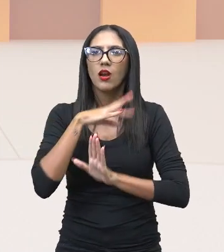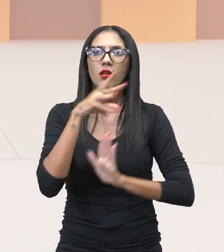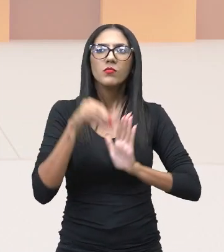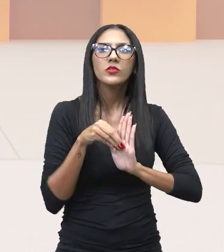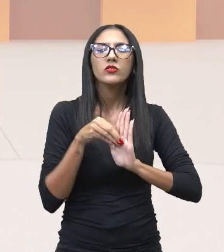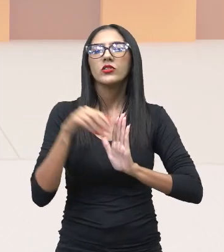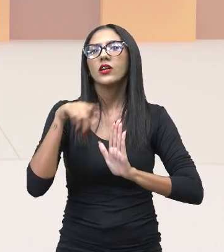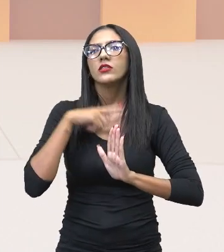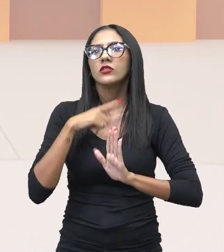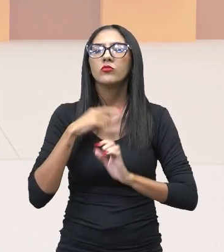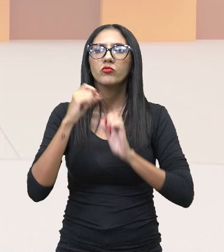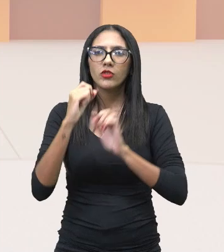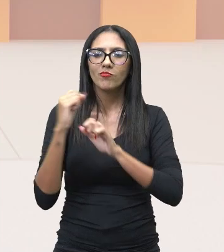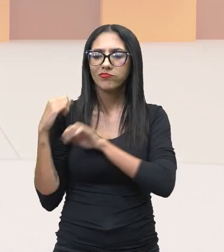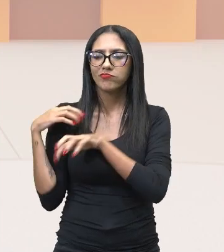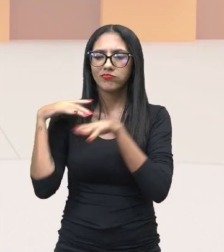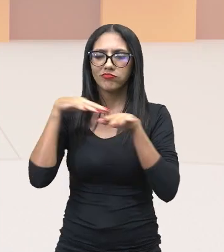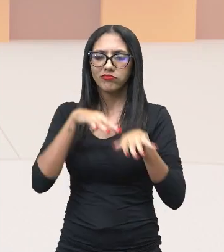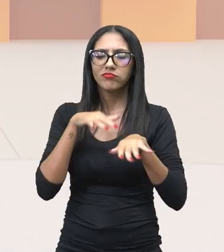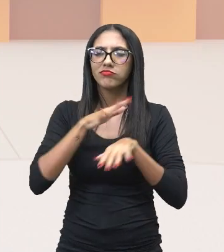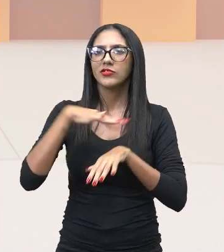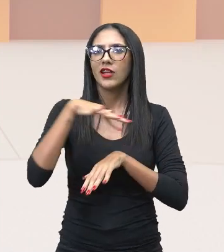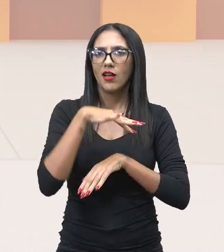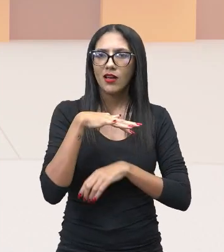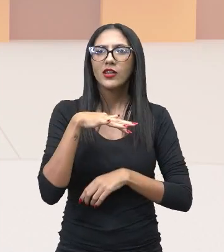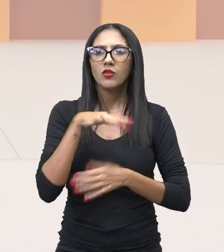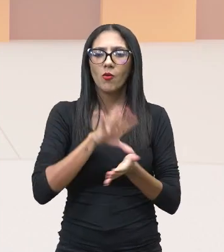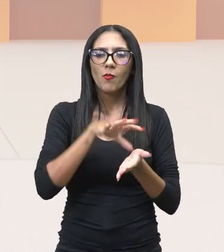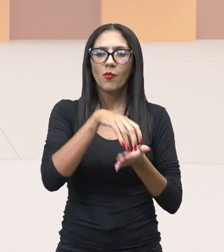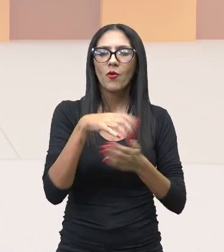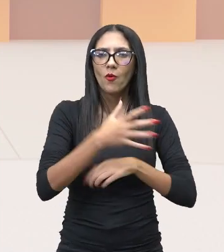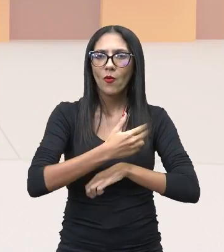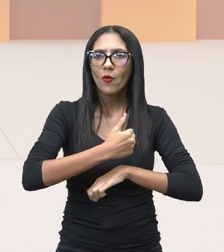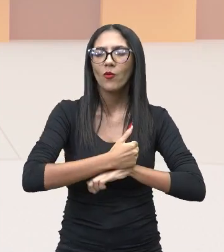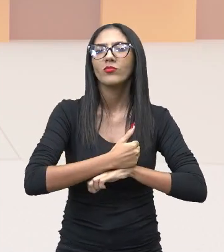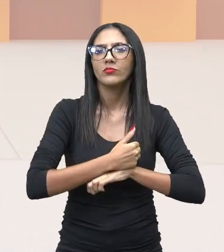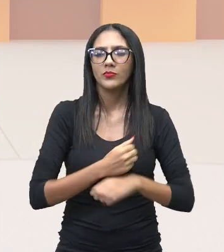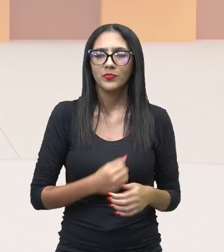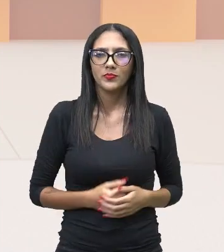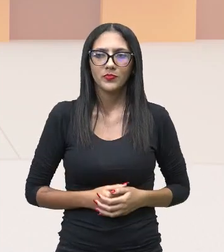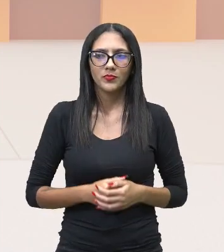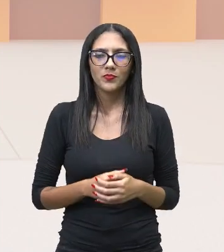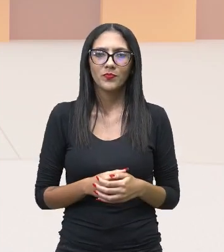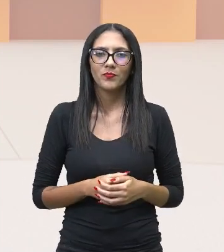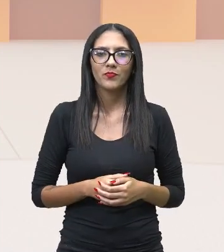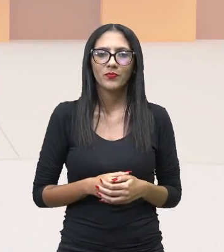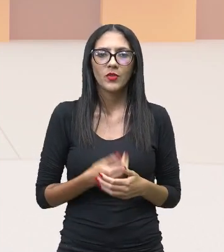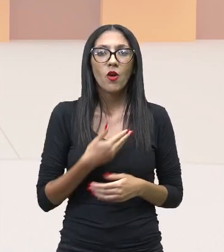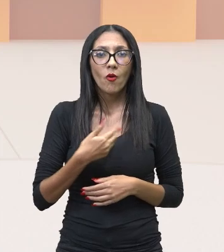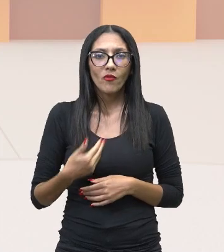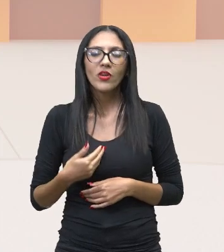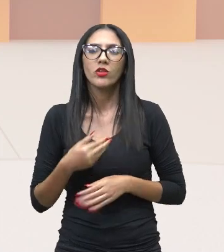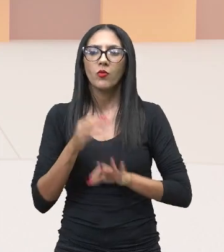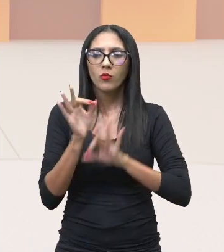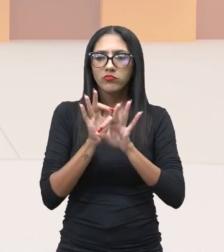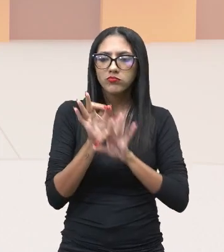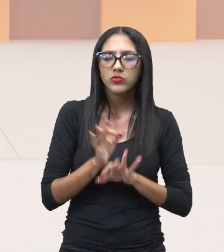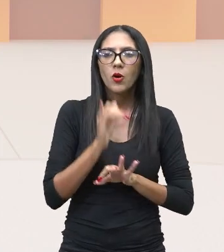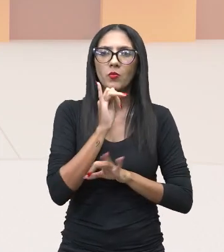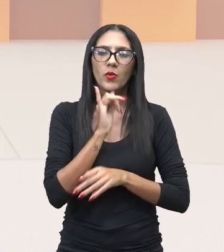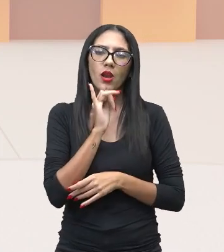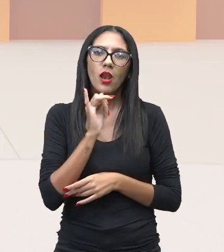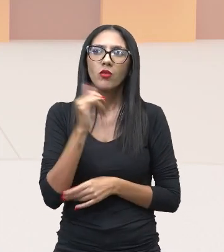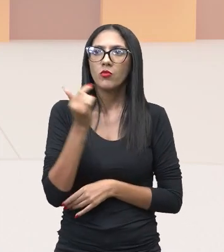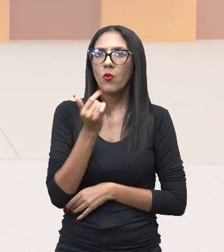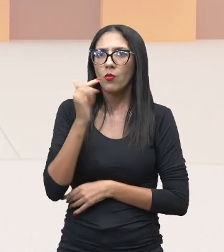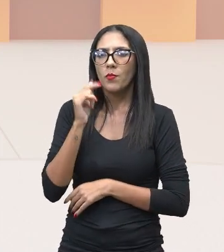da colonização dessas áreas. A gente vai ver mais para frente, né? O governo tomou algumas atitudes que fez com que pessoas saíssem